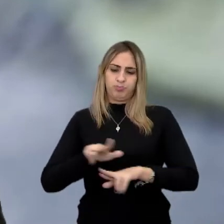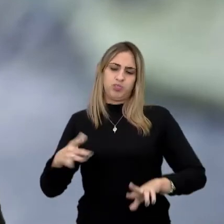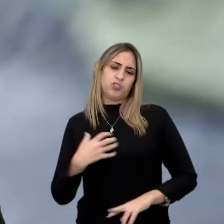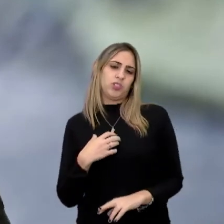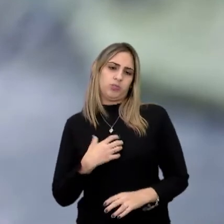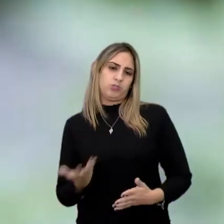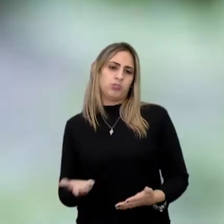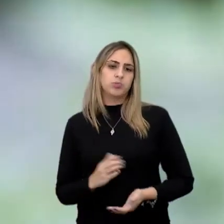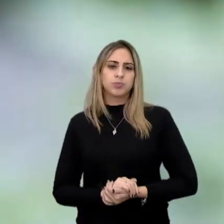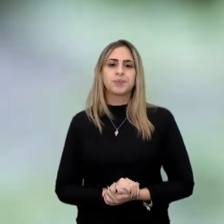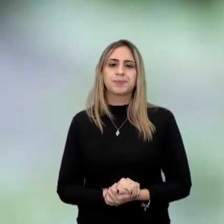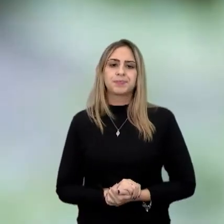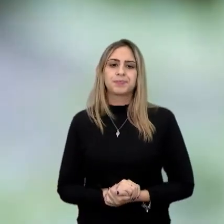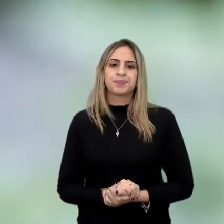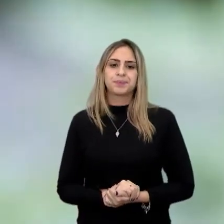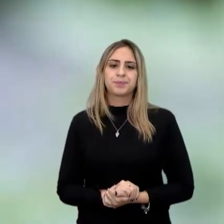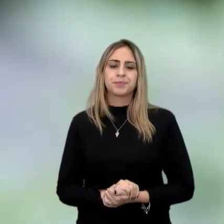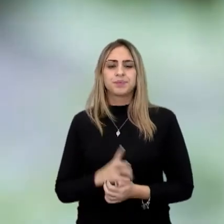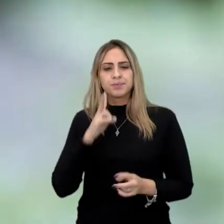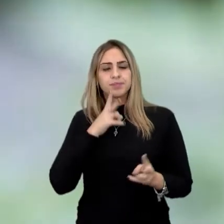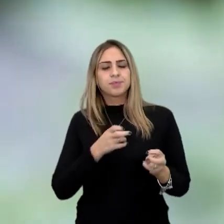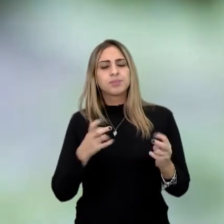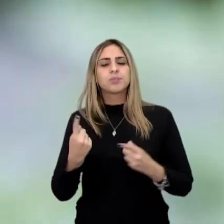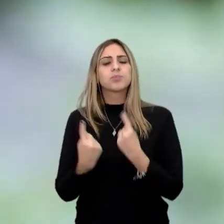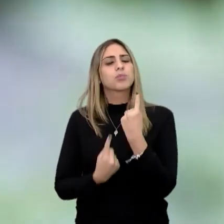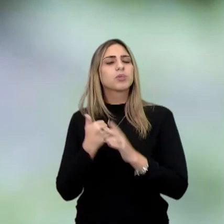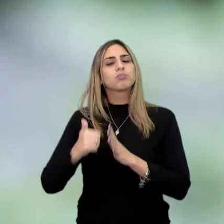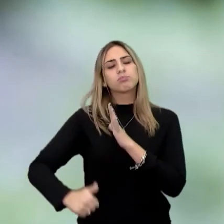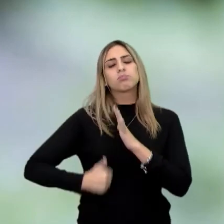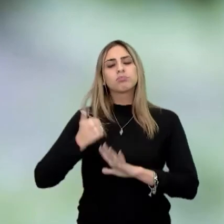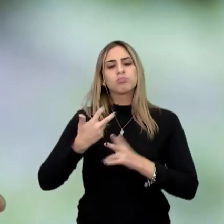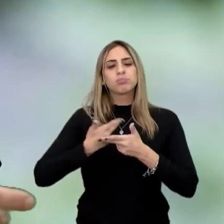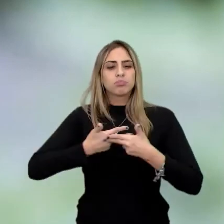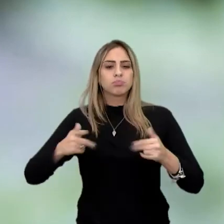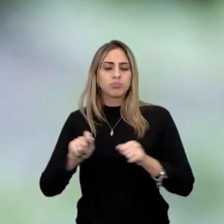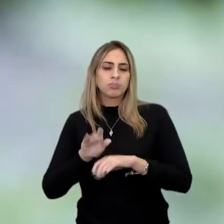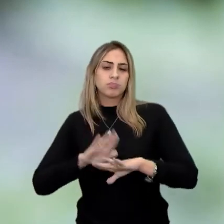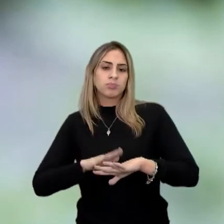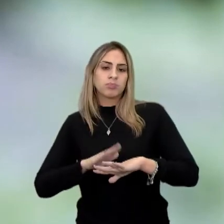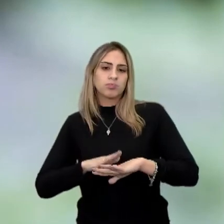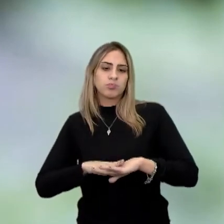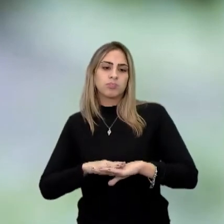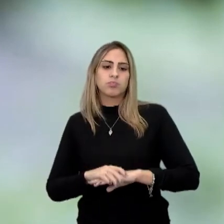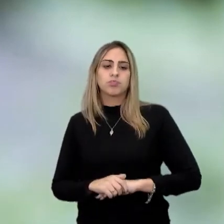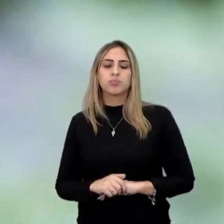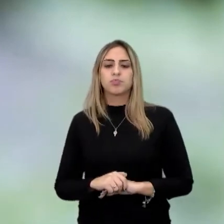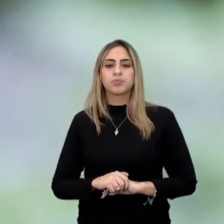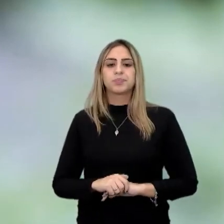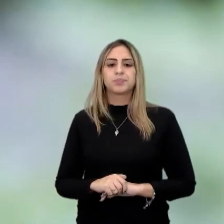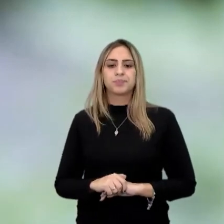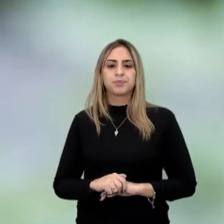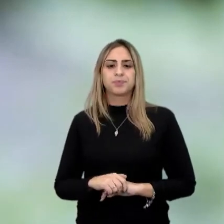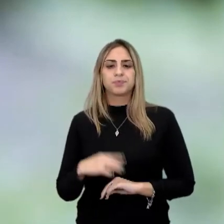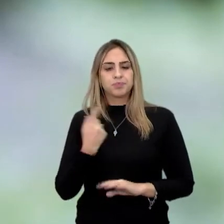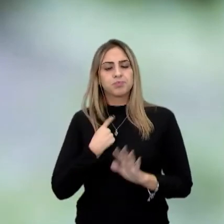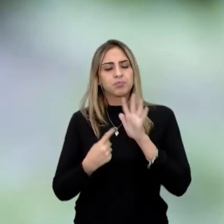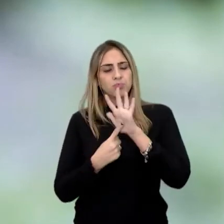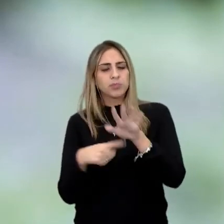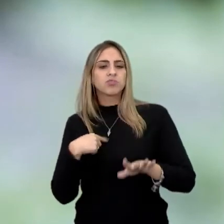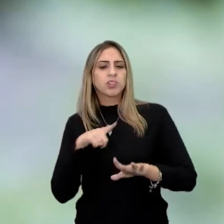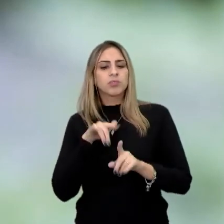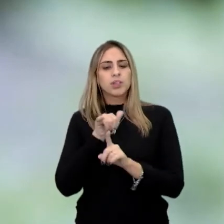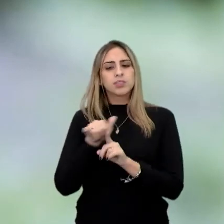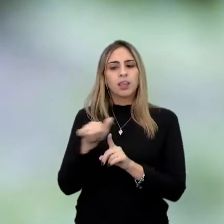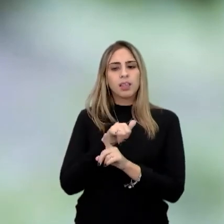interpretações. Exatamente. E perceber quais são as melhores ações quando vocês fizerem um processo de curadoria para a amostra que a gente vai desenvolver mais para